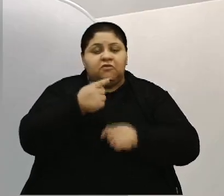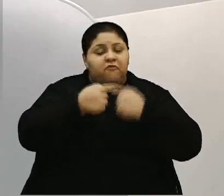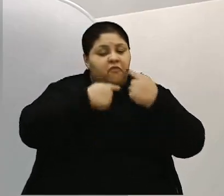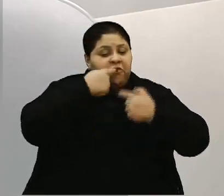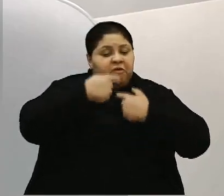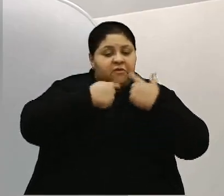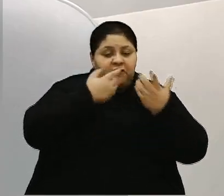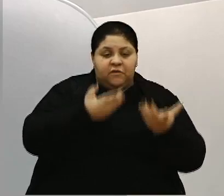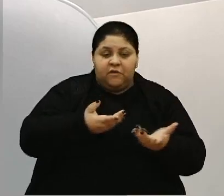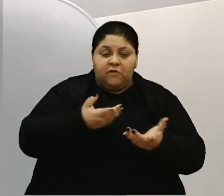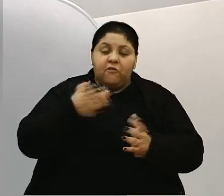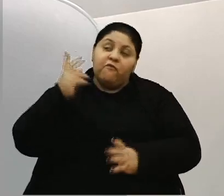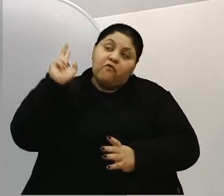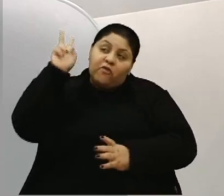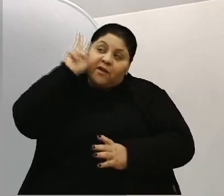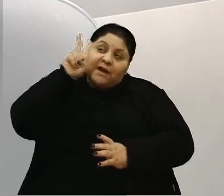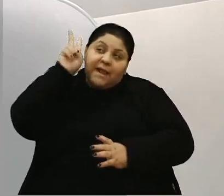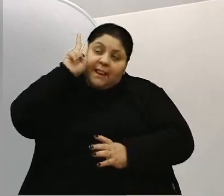nem vou relembrar.